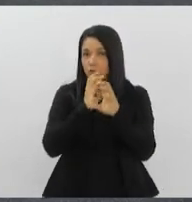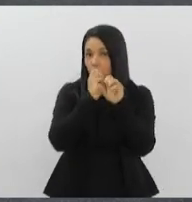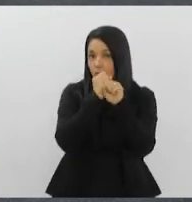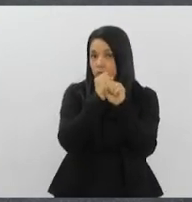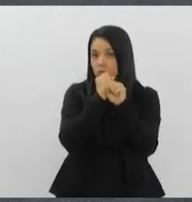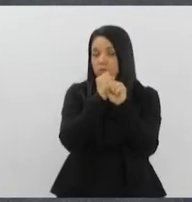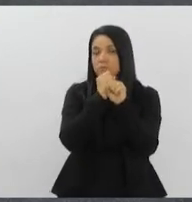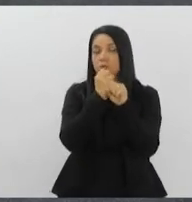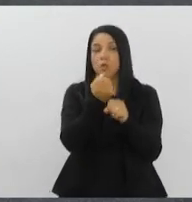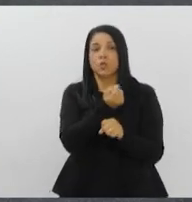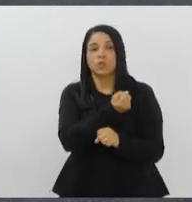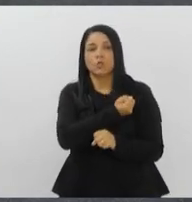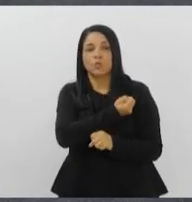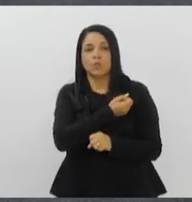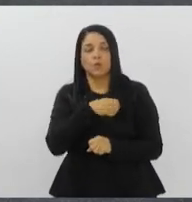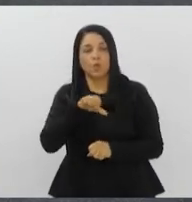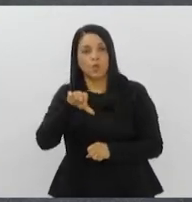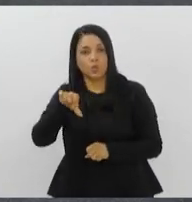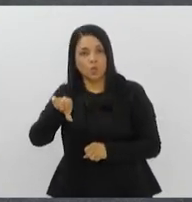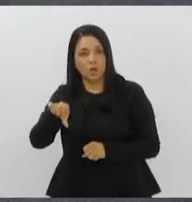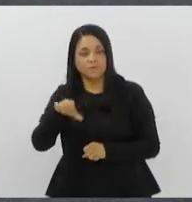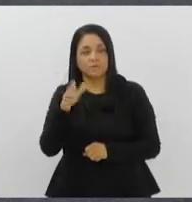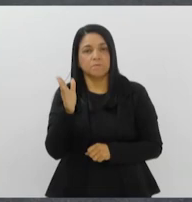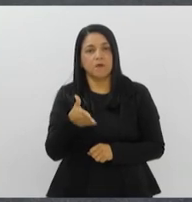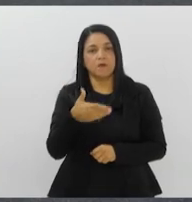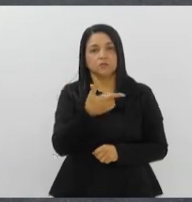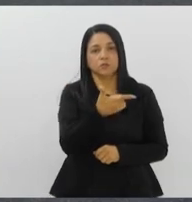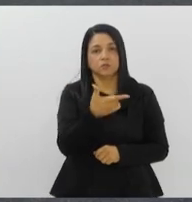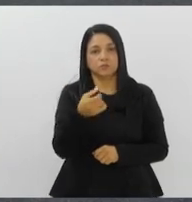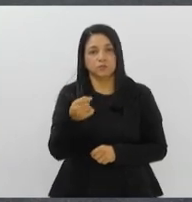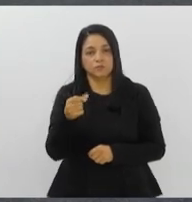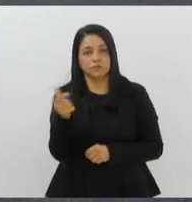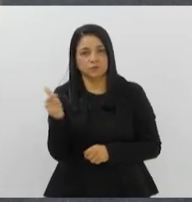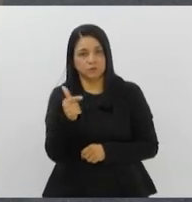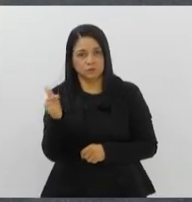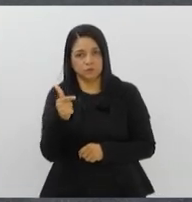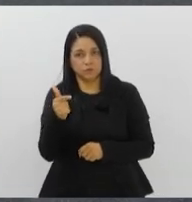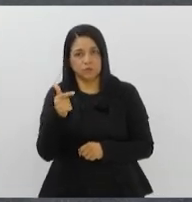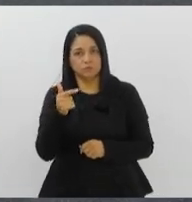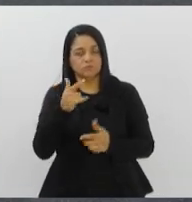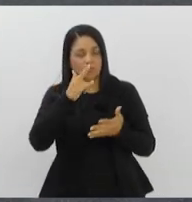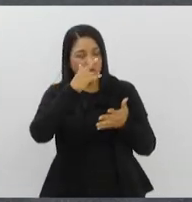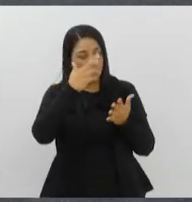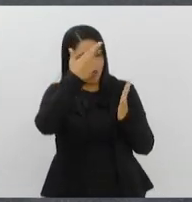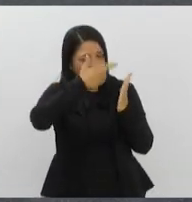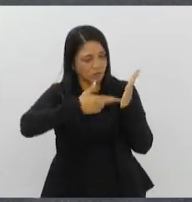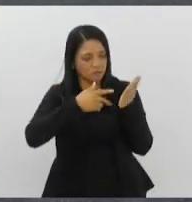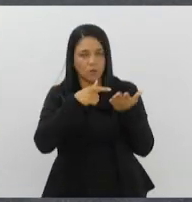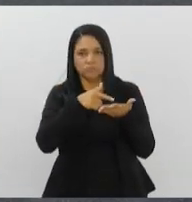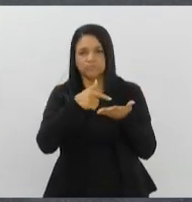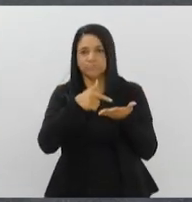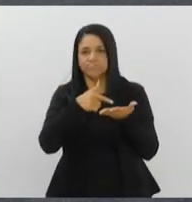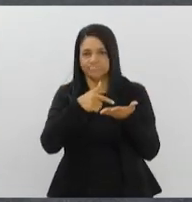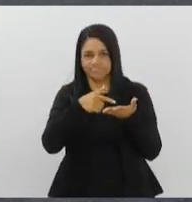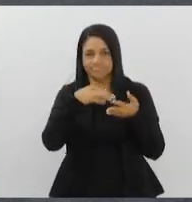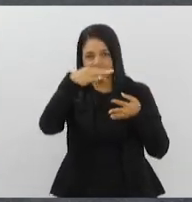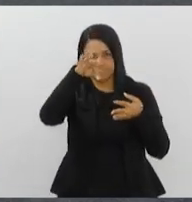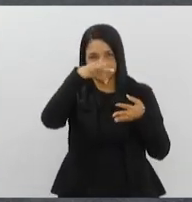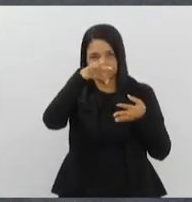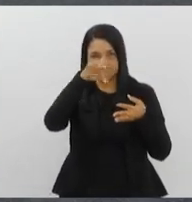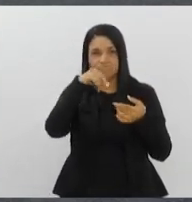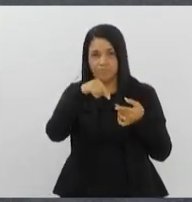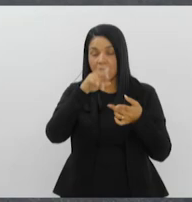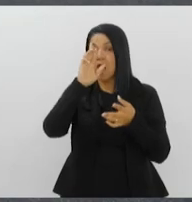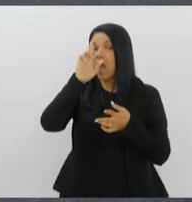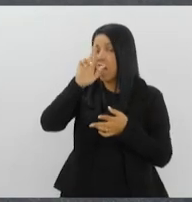de número 9 de 2022. Está aqui nas minhas mãos o relatório. E tem razão,